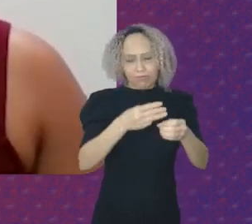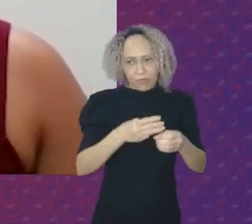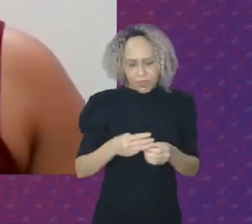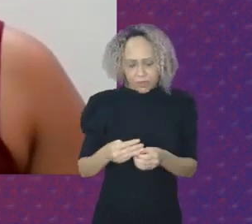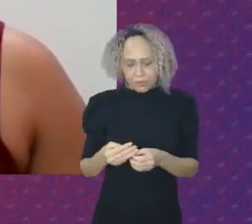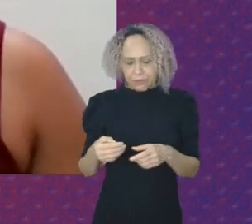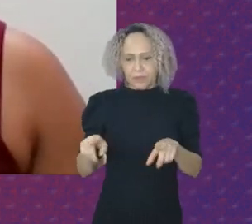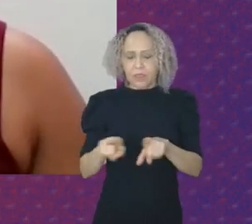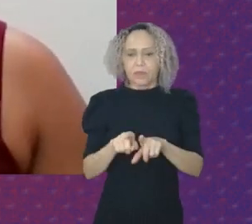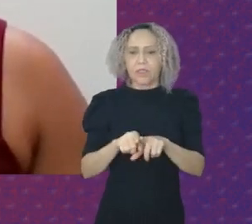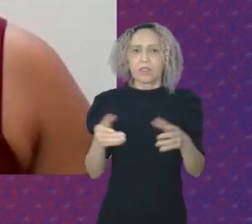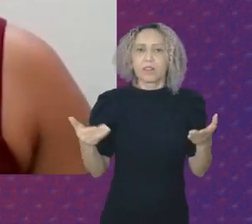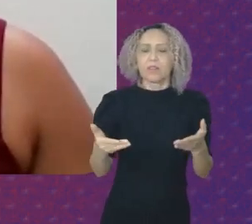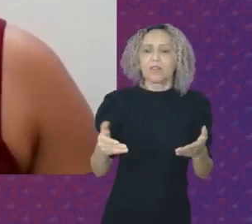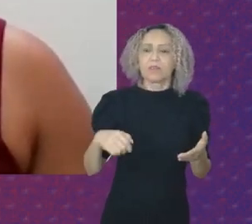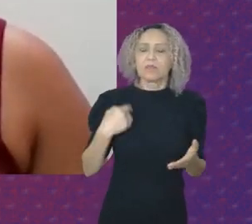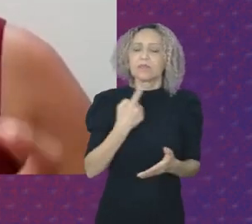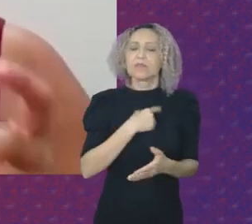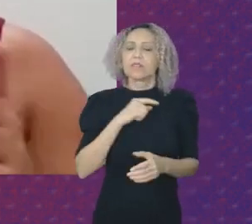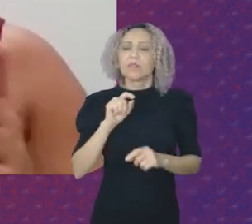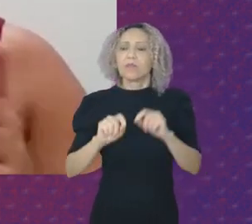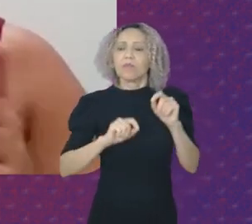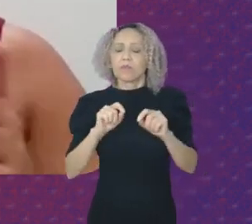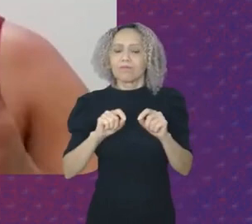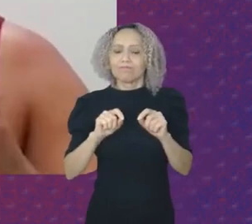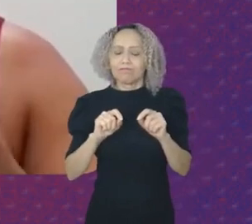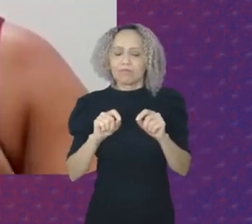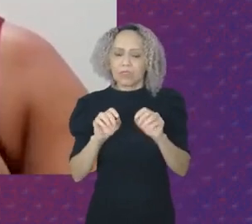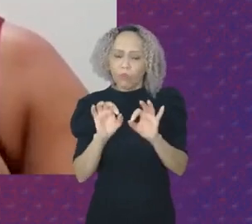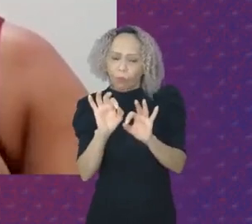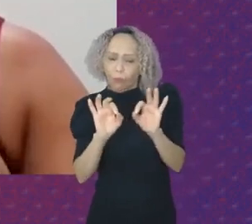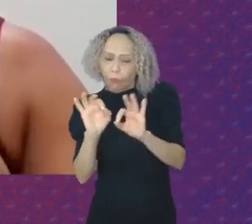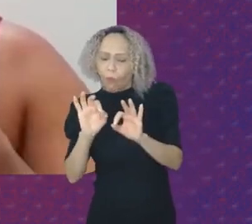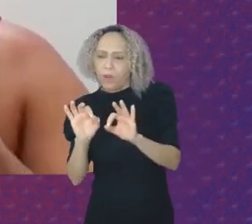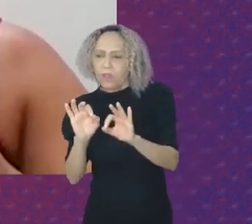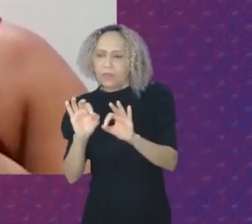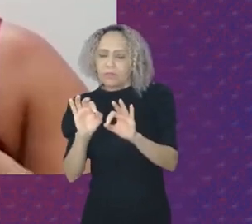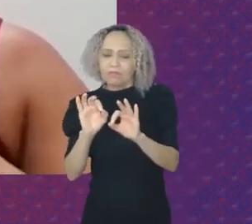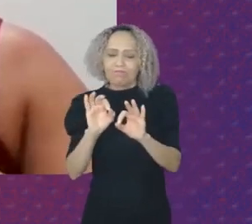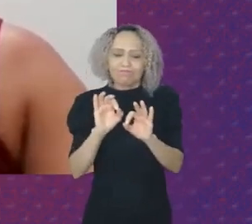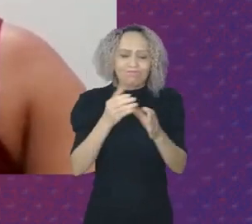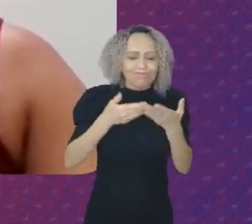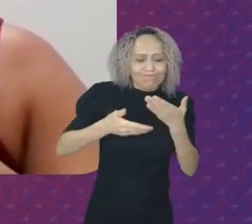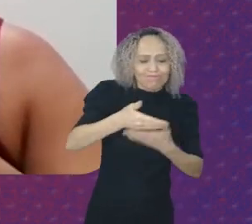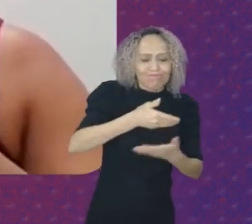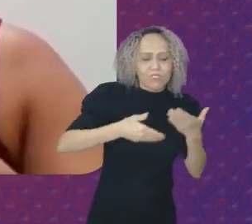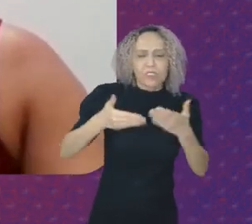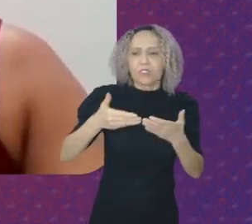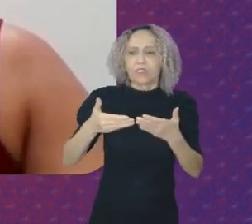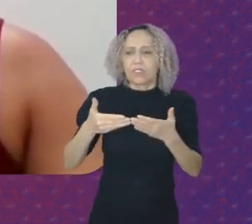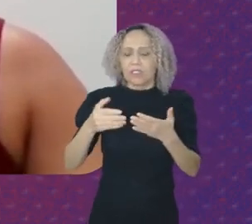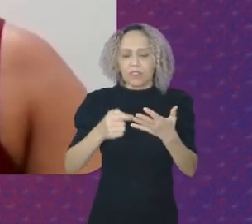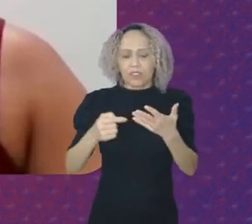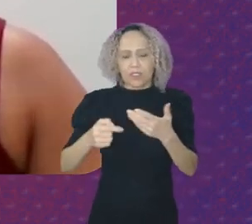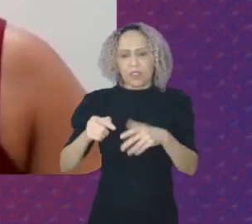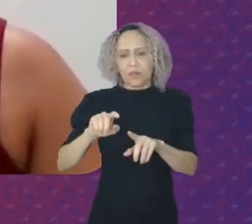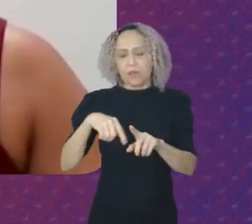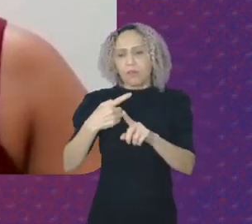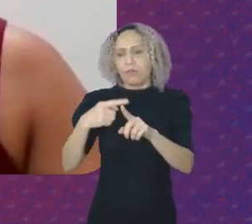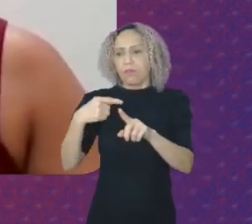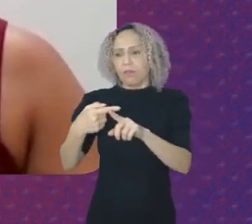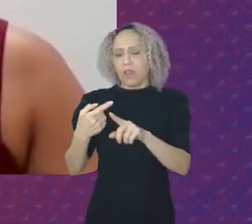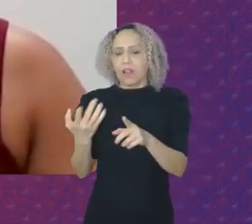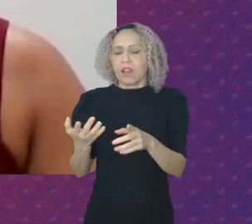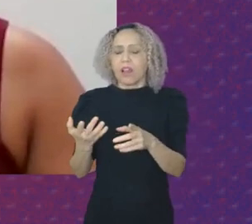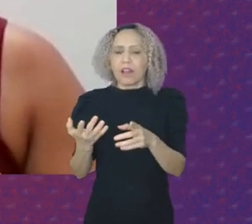agora, a gente está no processo de desenho e articulação de outras entregas, né? De quais, de fato, serão as